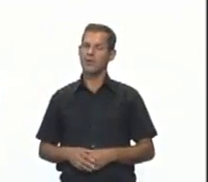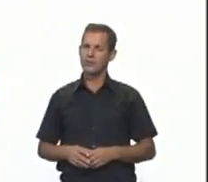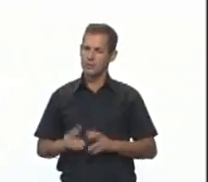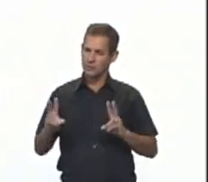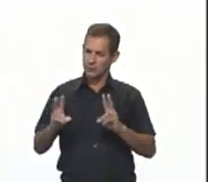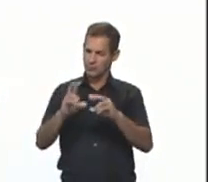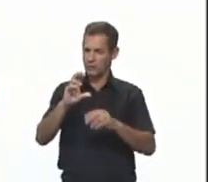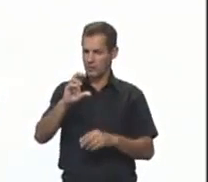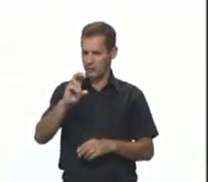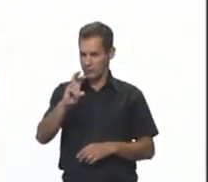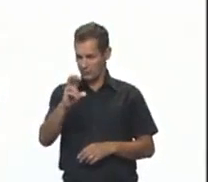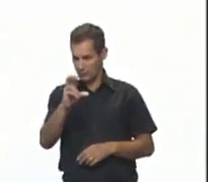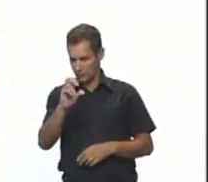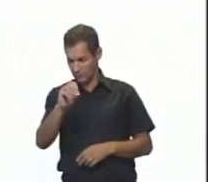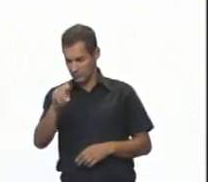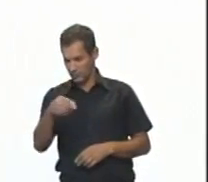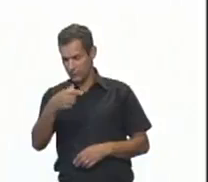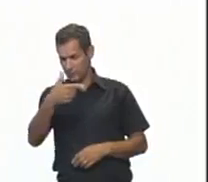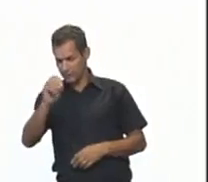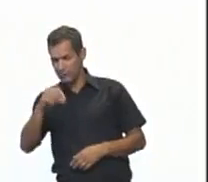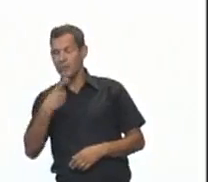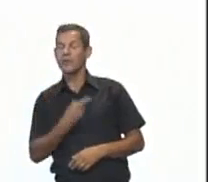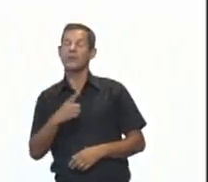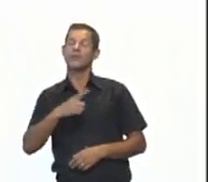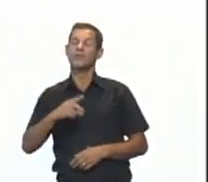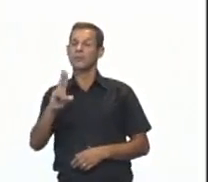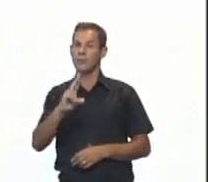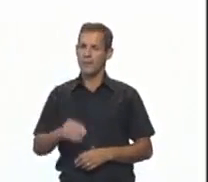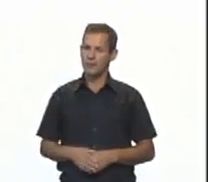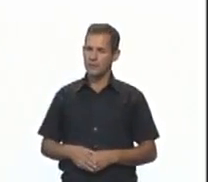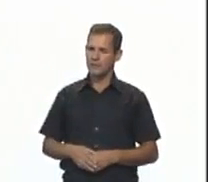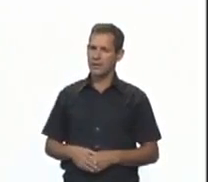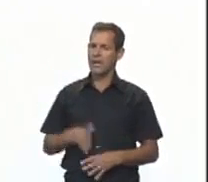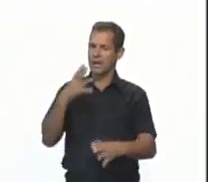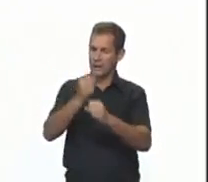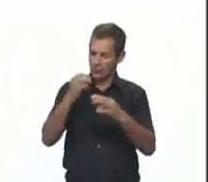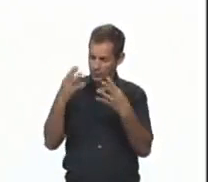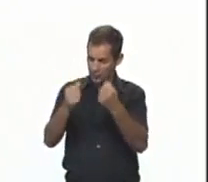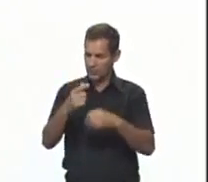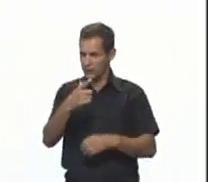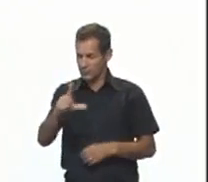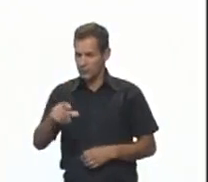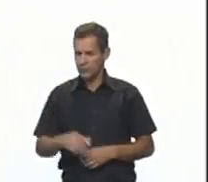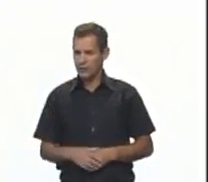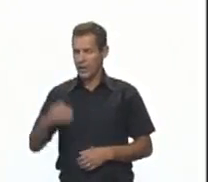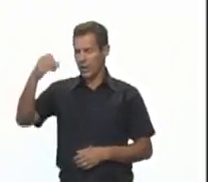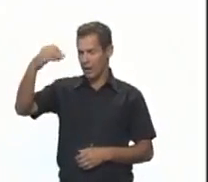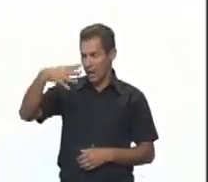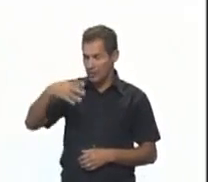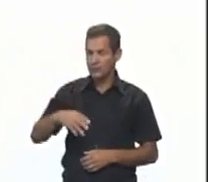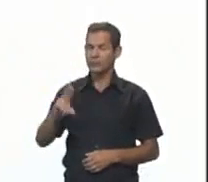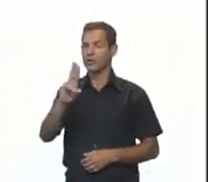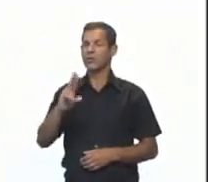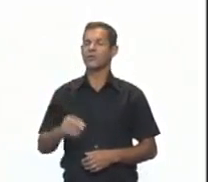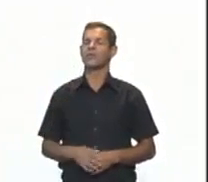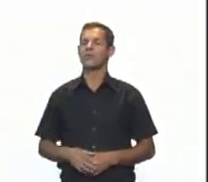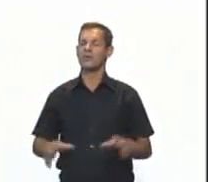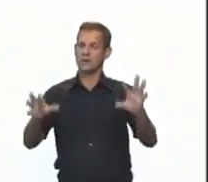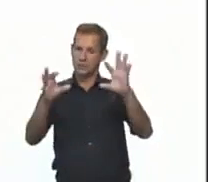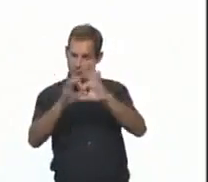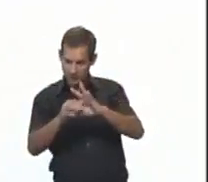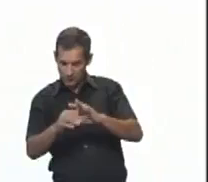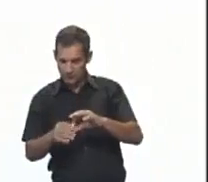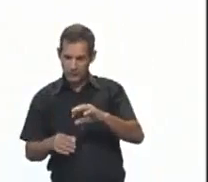de 50,20. E a gente utiliza esse processo para todas as outras luminárias, utilizando a